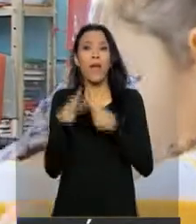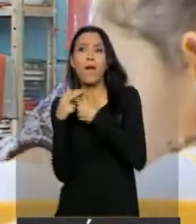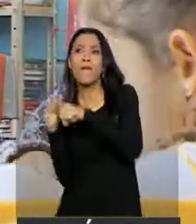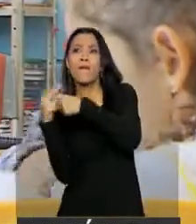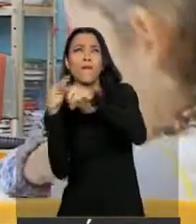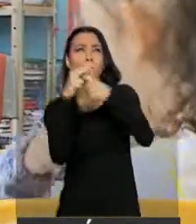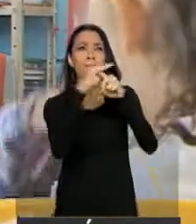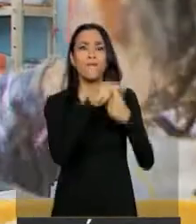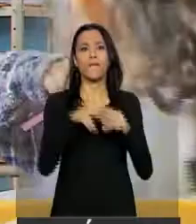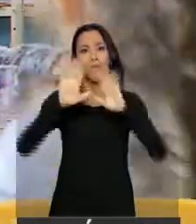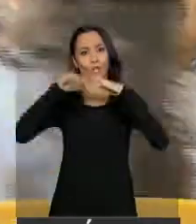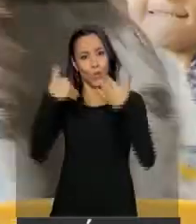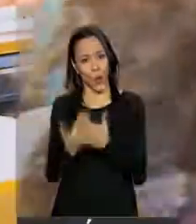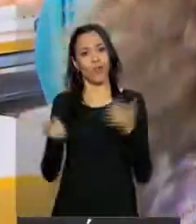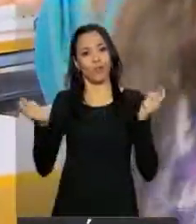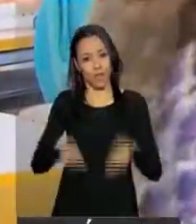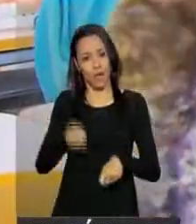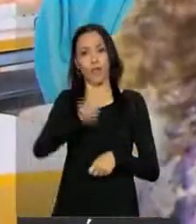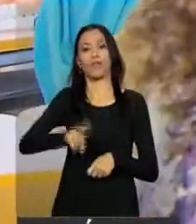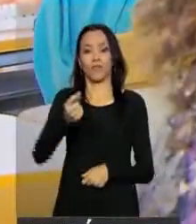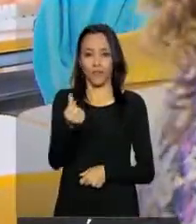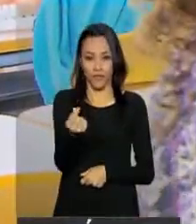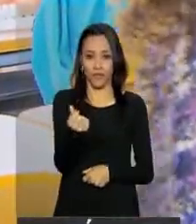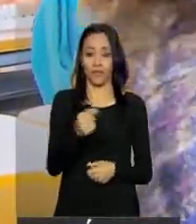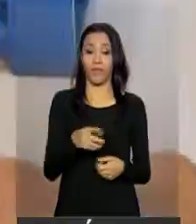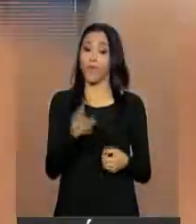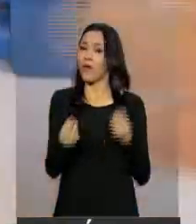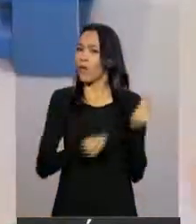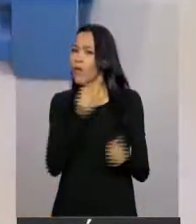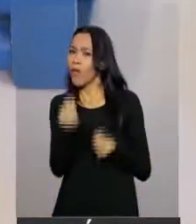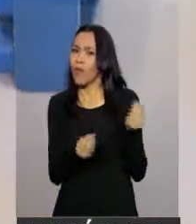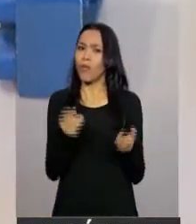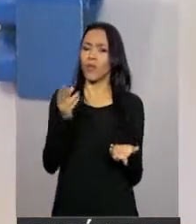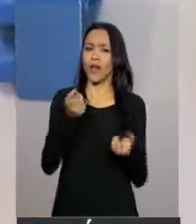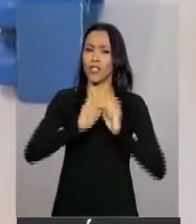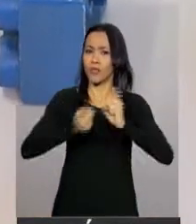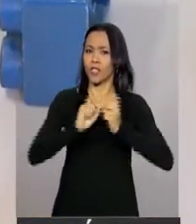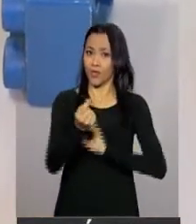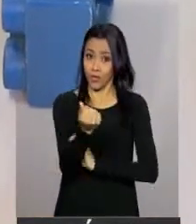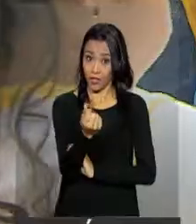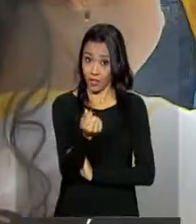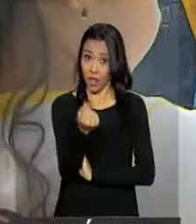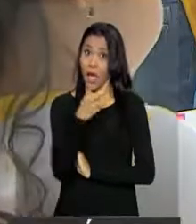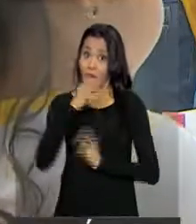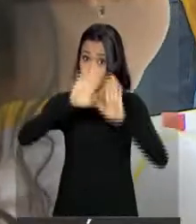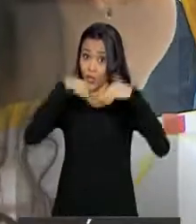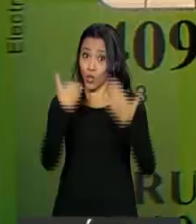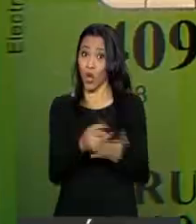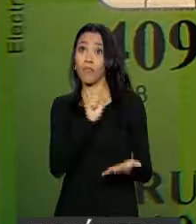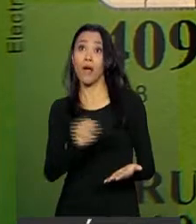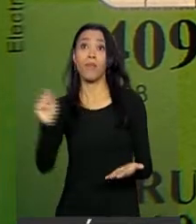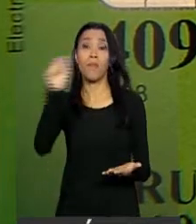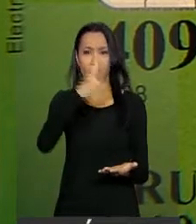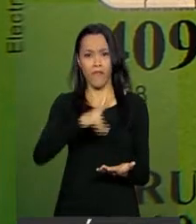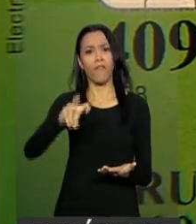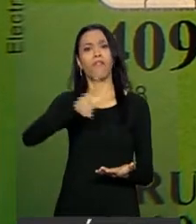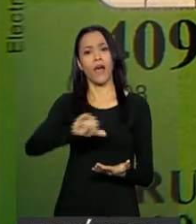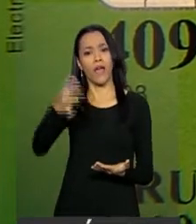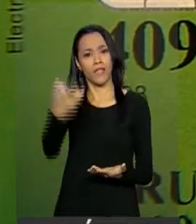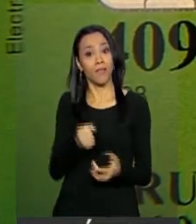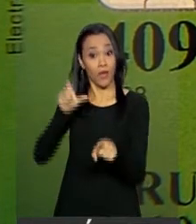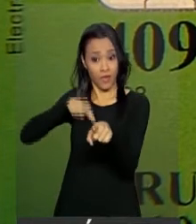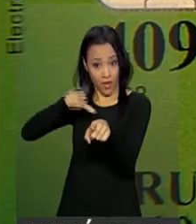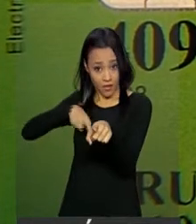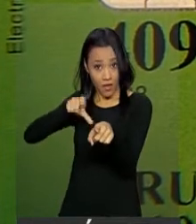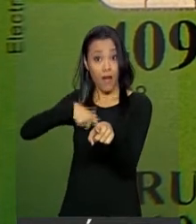na estrutura da escola. Para administrar essas despesas, as escolas agora vão receber um cartão. A nova ferramenta